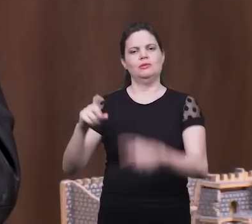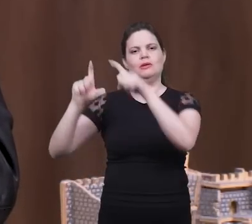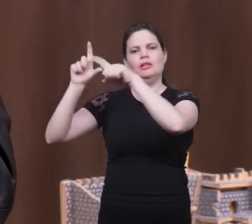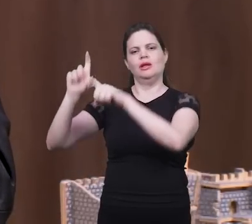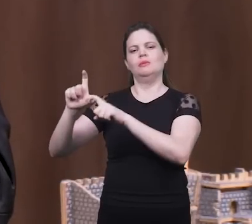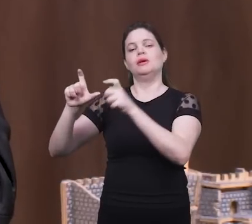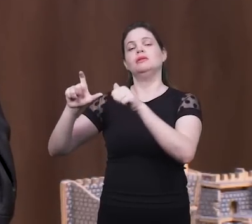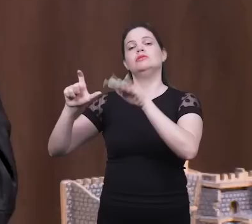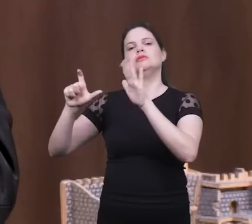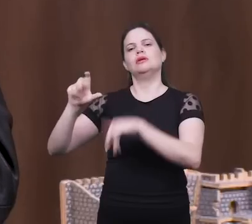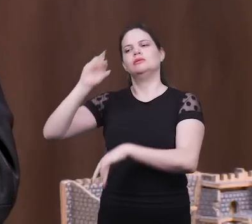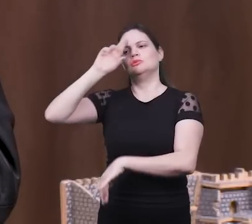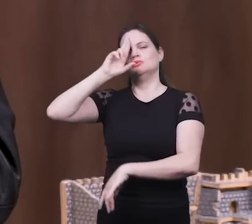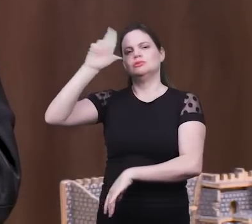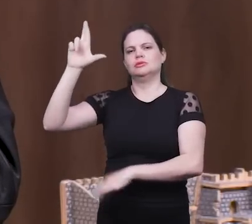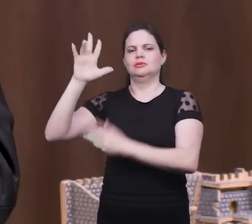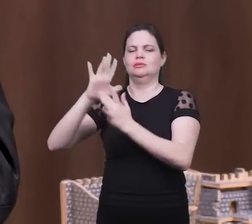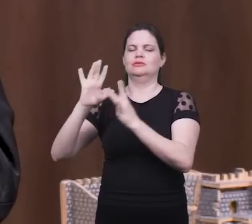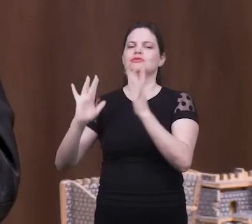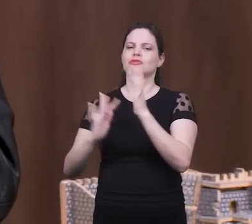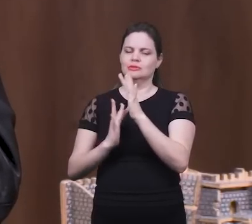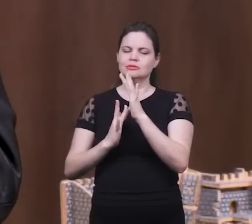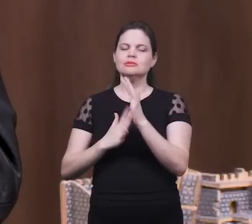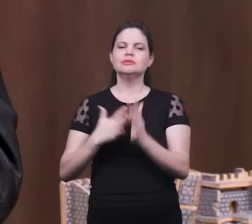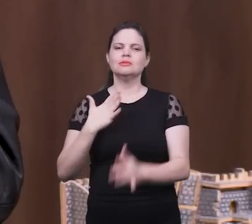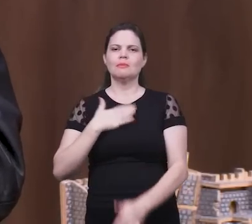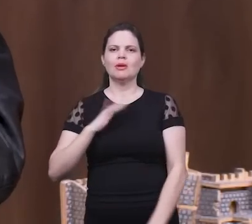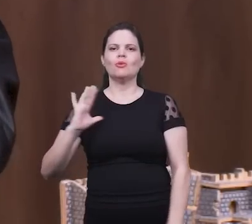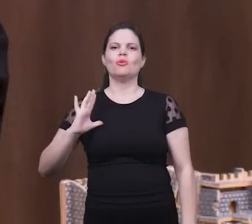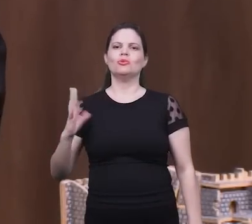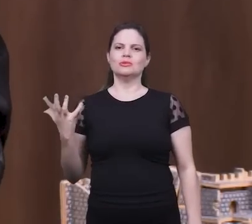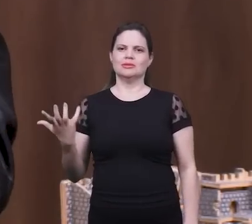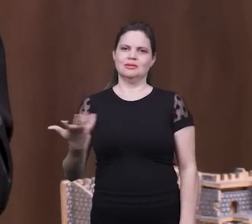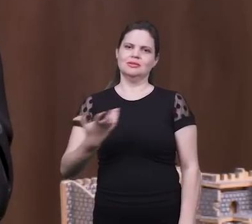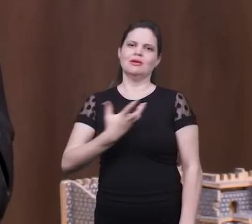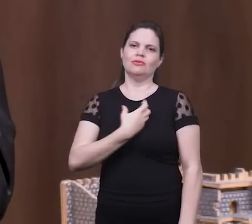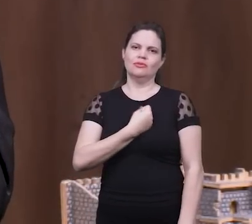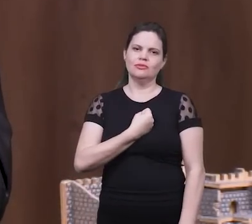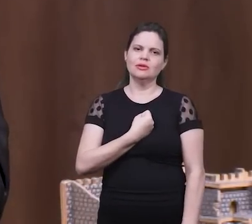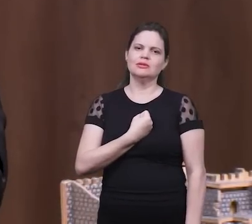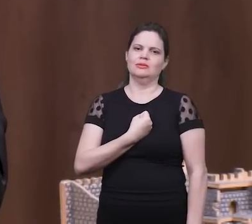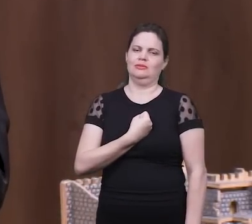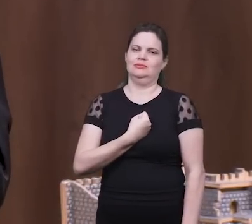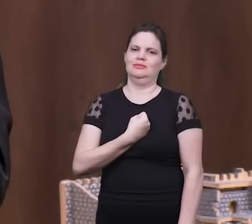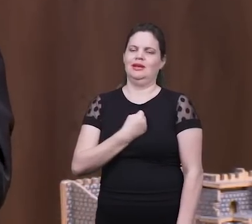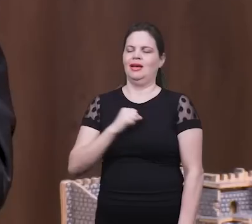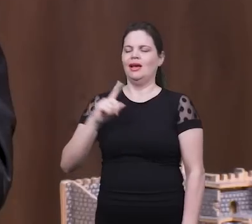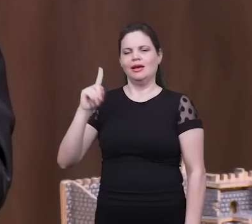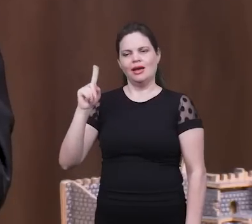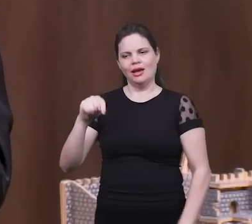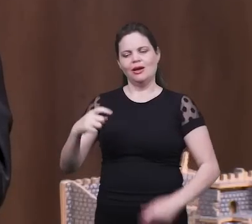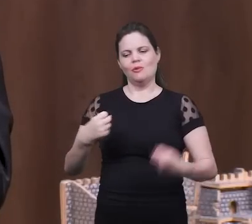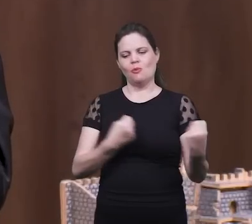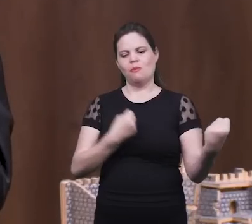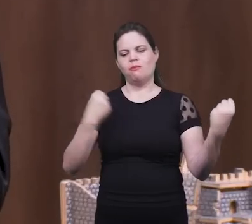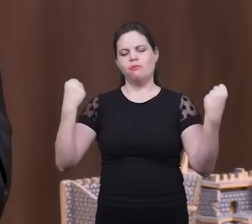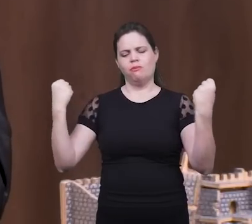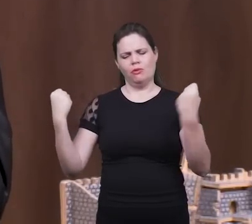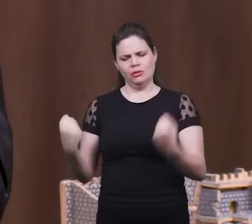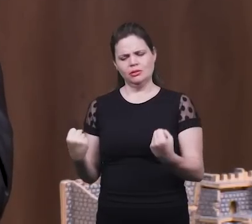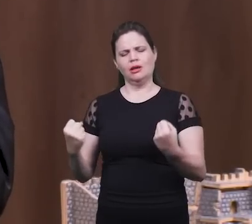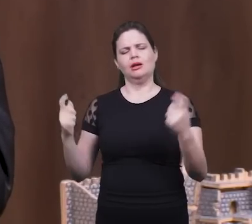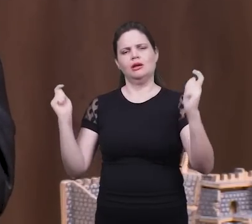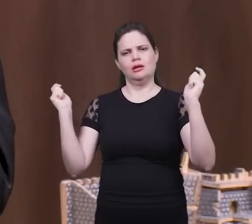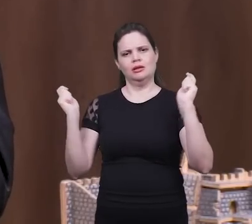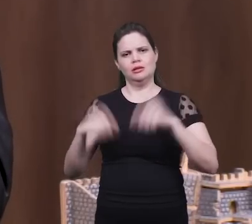Salvador, encontrou aquele que pode e que quer colocar o homem de pé para